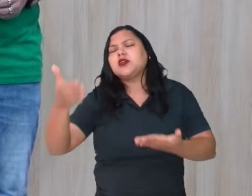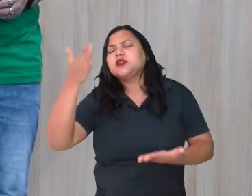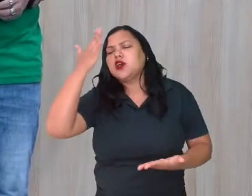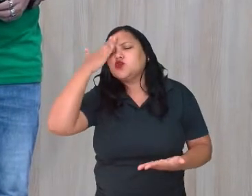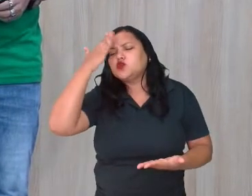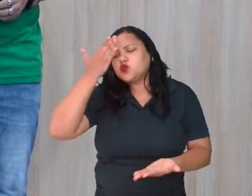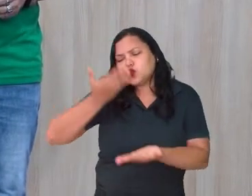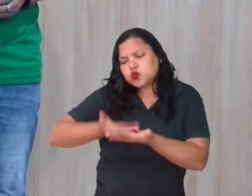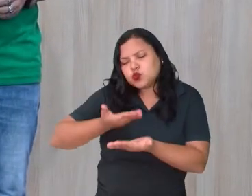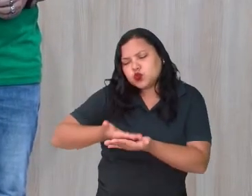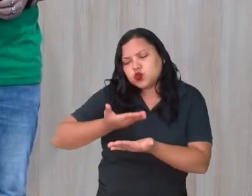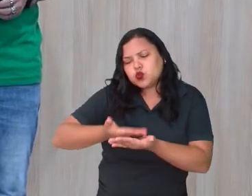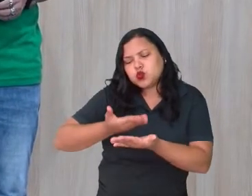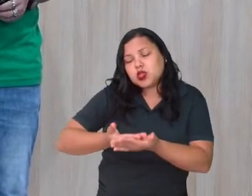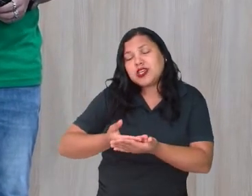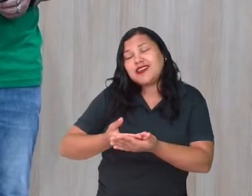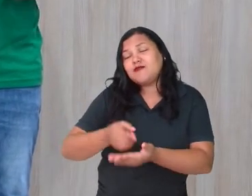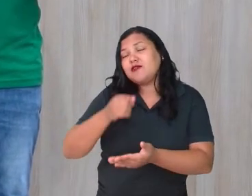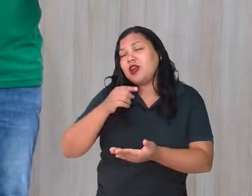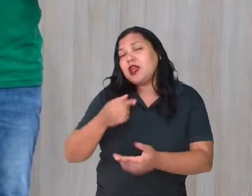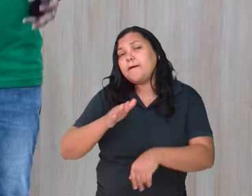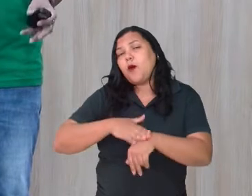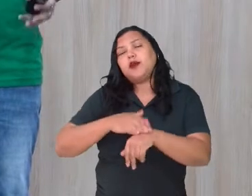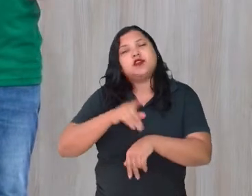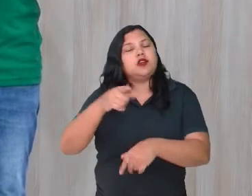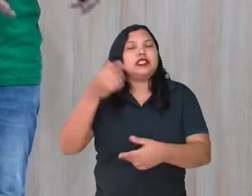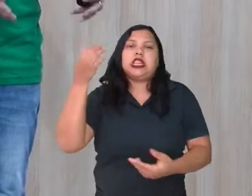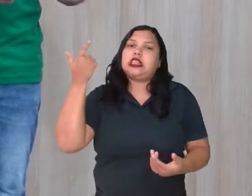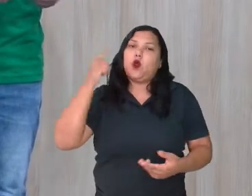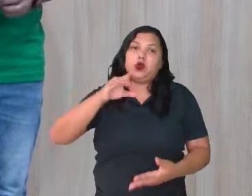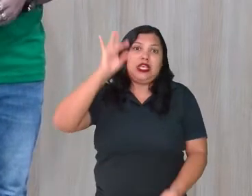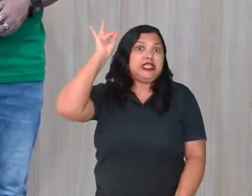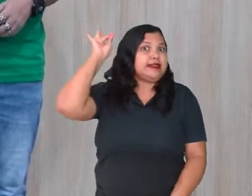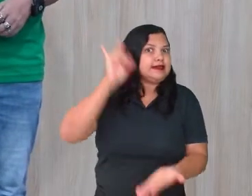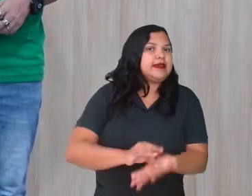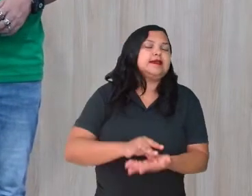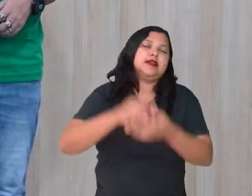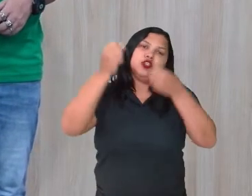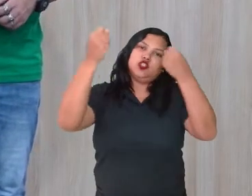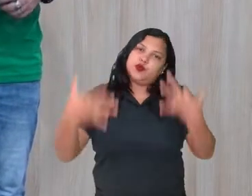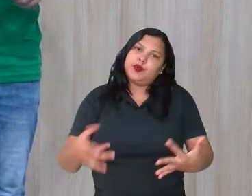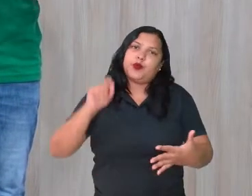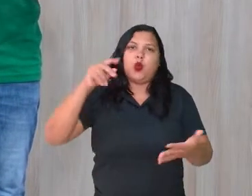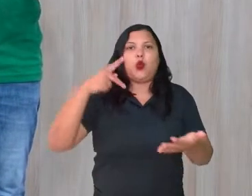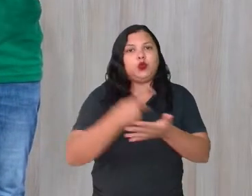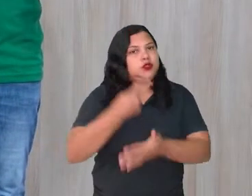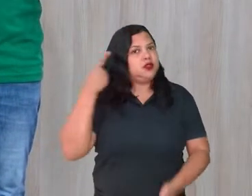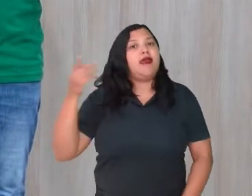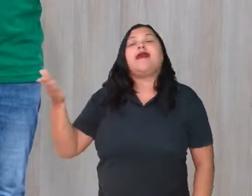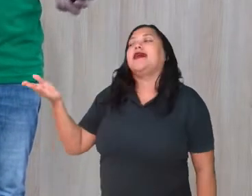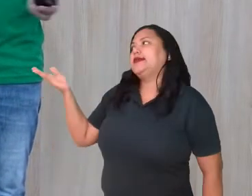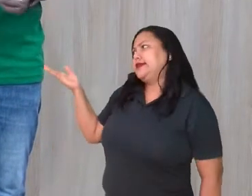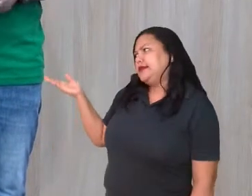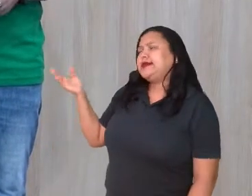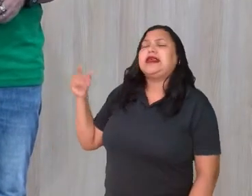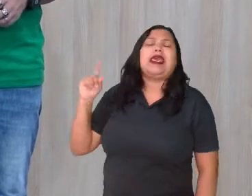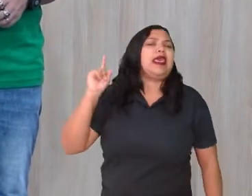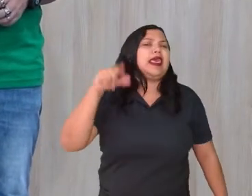não consegue afirmar com certeza o que é que vai acontecer, tá certo? Esse é um campo